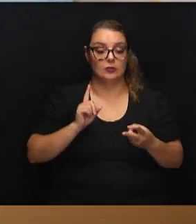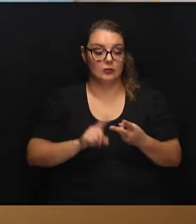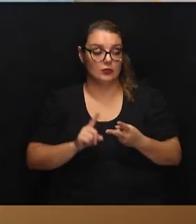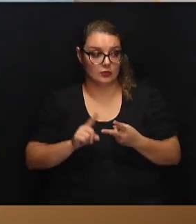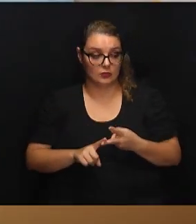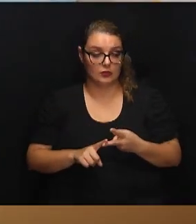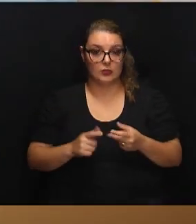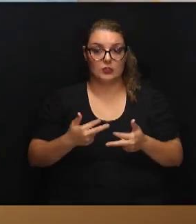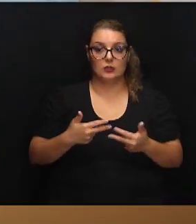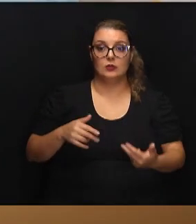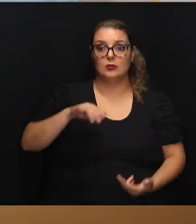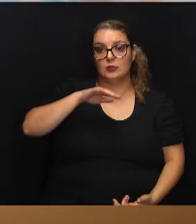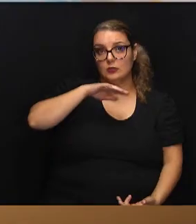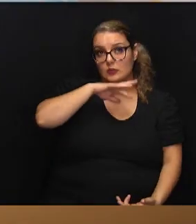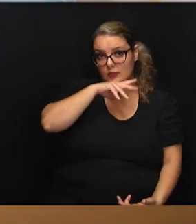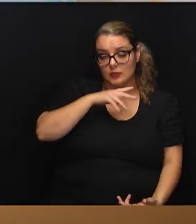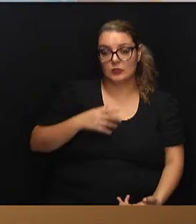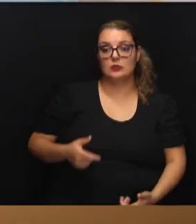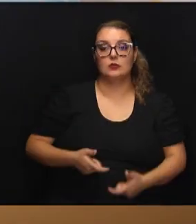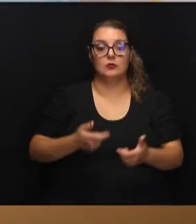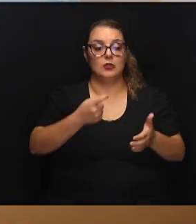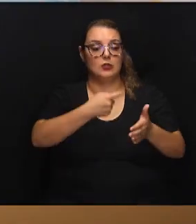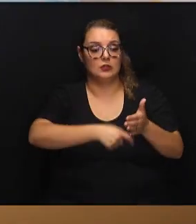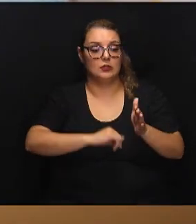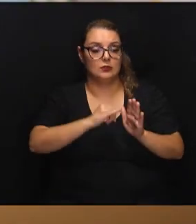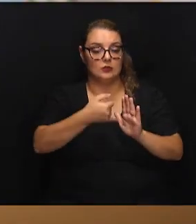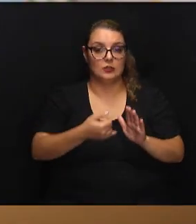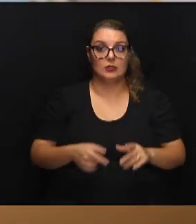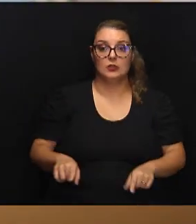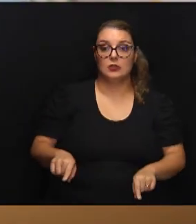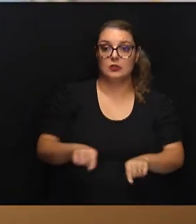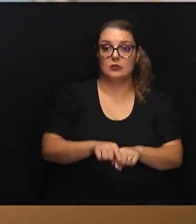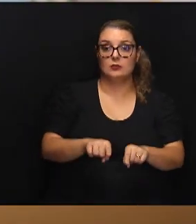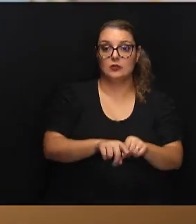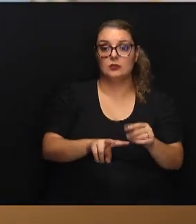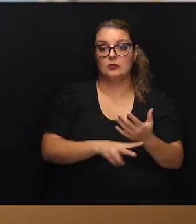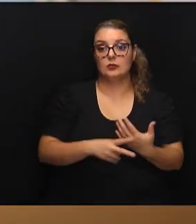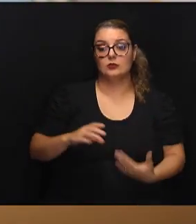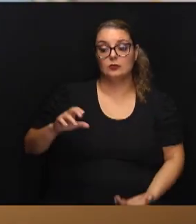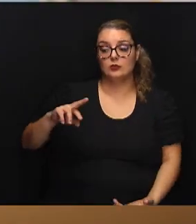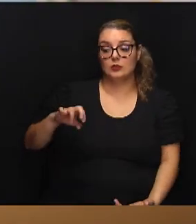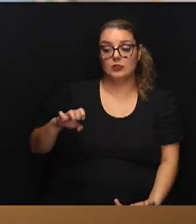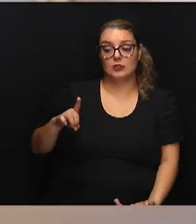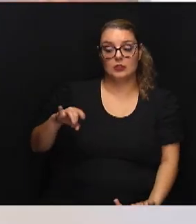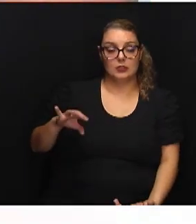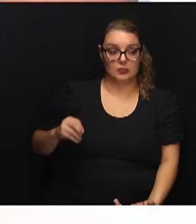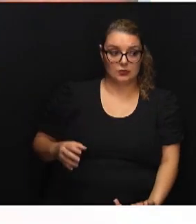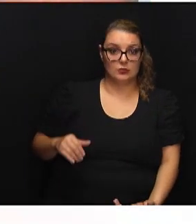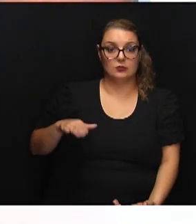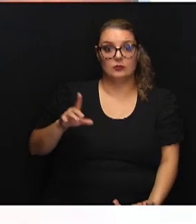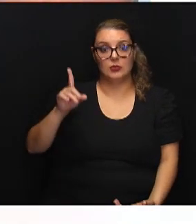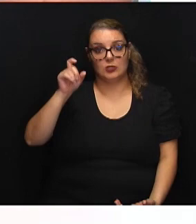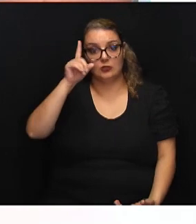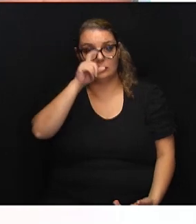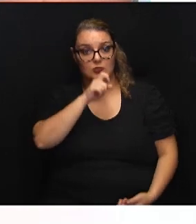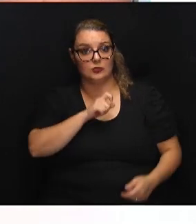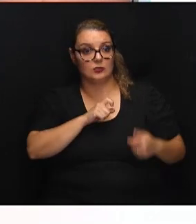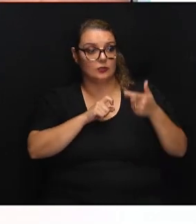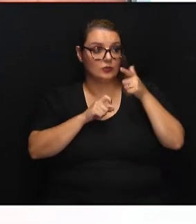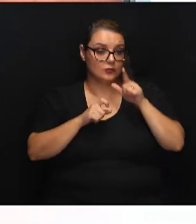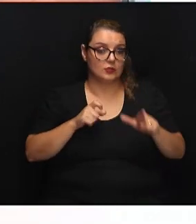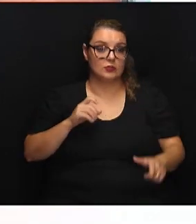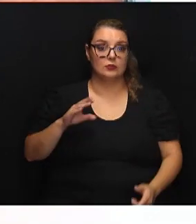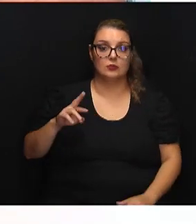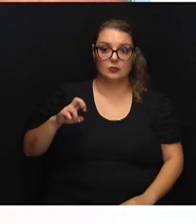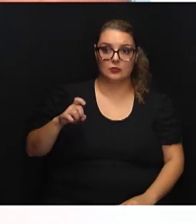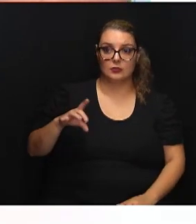ruim do aumento da taxa de juros é que o aumento da taxa de juros tem efeito direto sobre o crédito. Então fica mais difícil conseguir crédito. Os juros